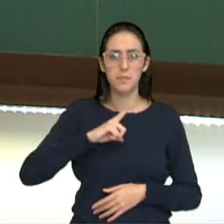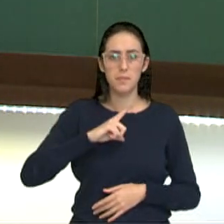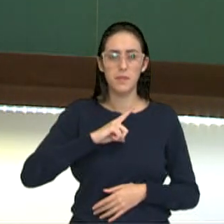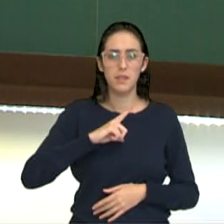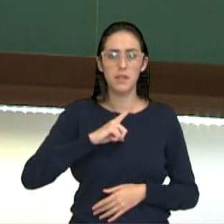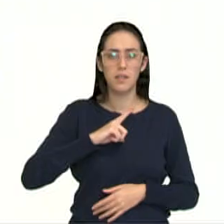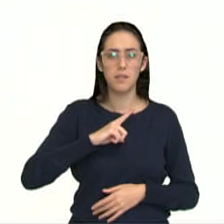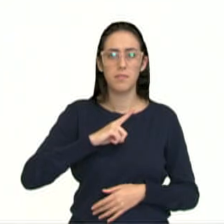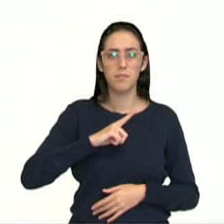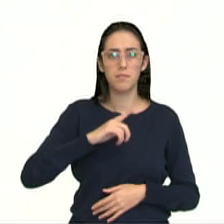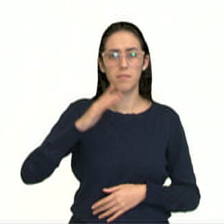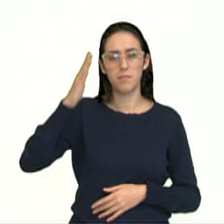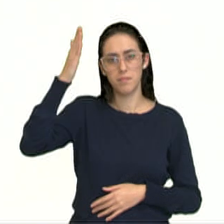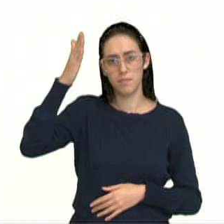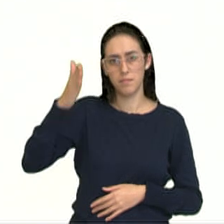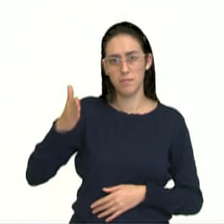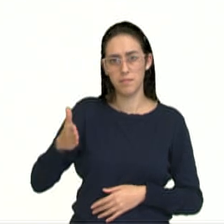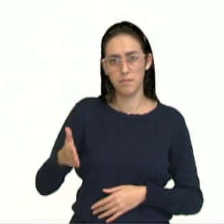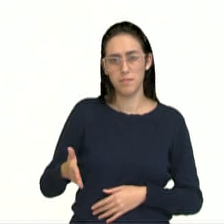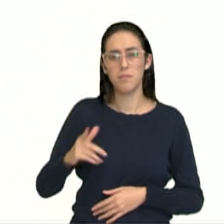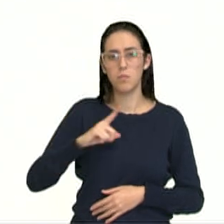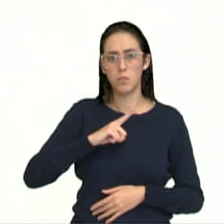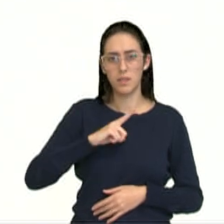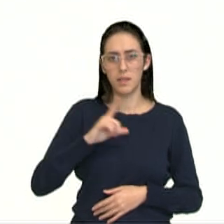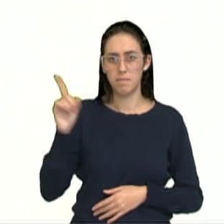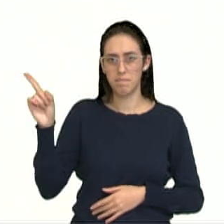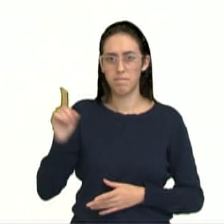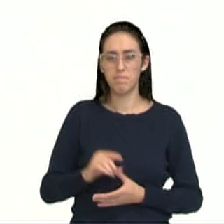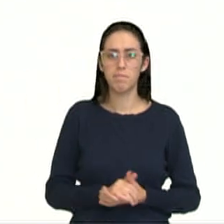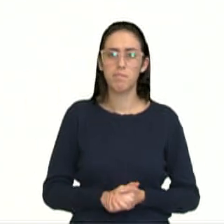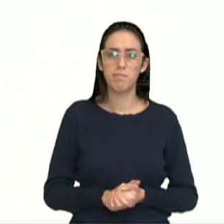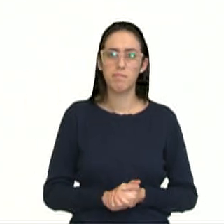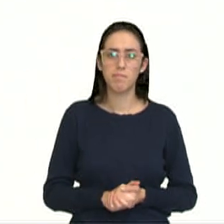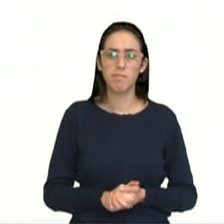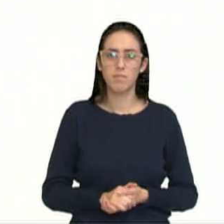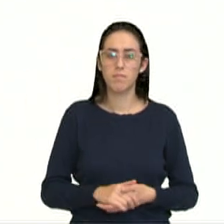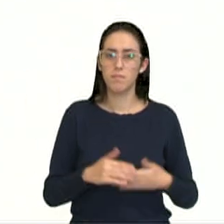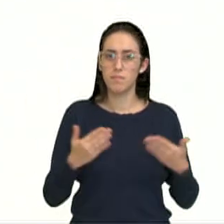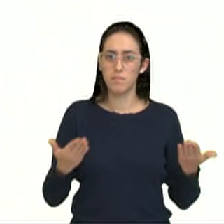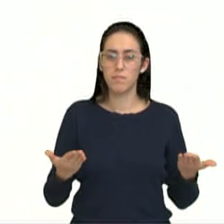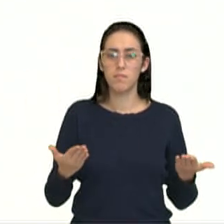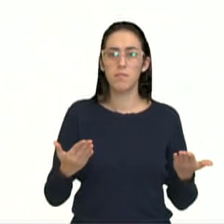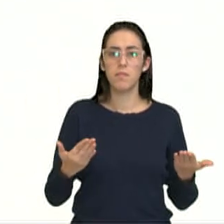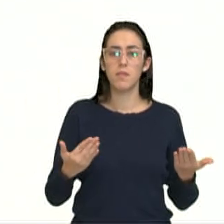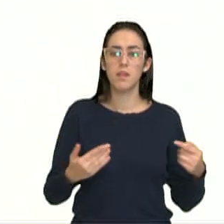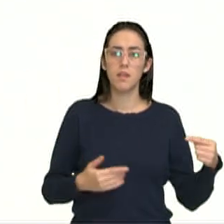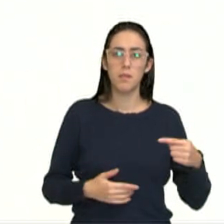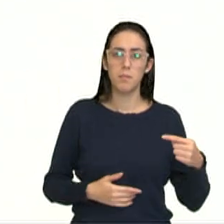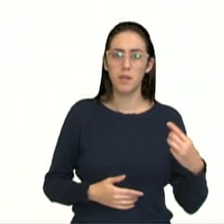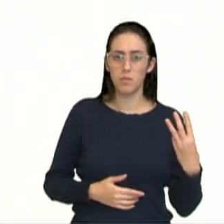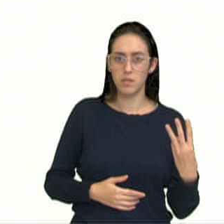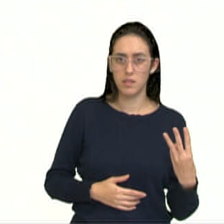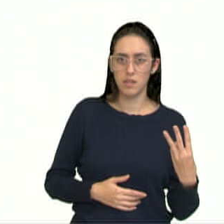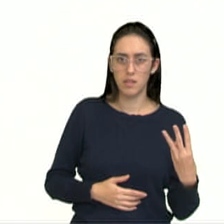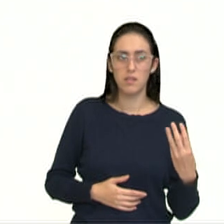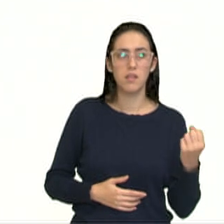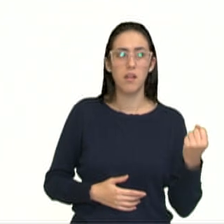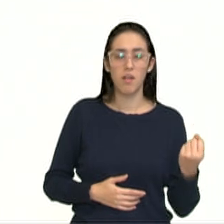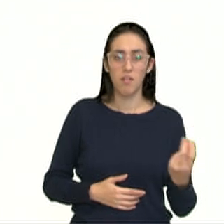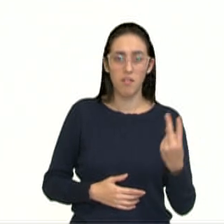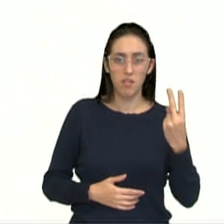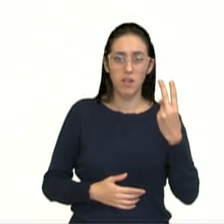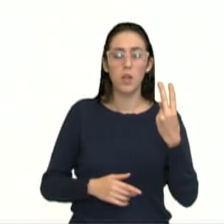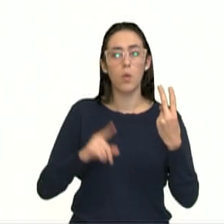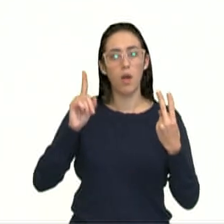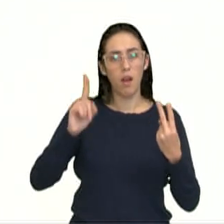a amplitude da minha função, certo? Então, aqui, ó, no menos 3, esses valores são os